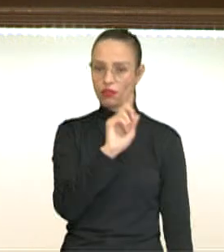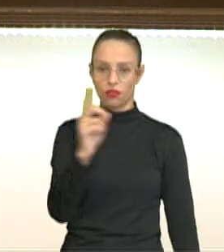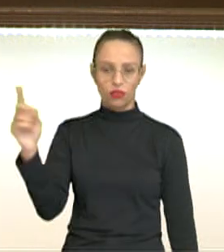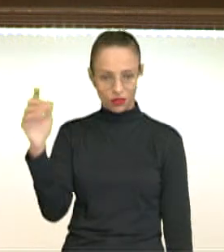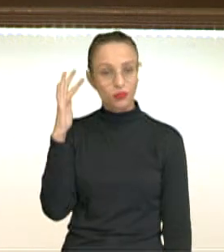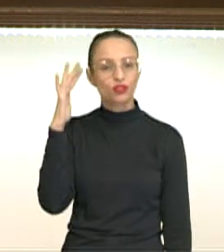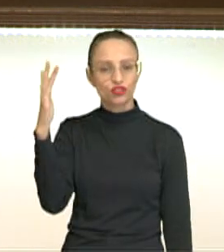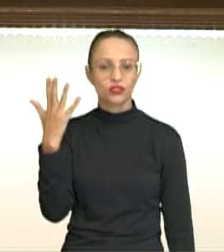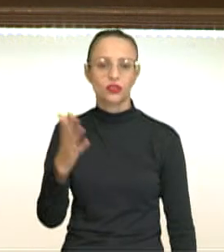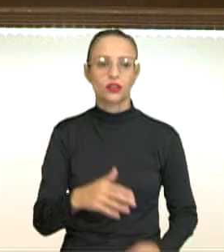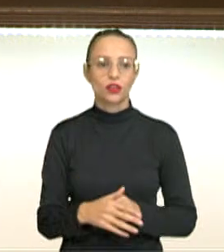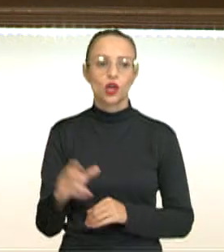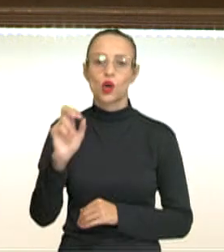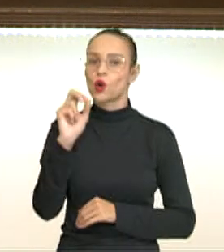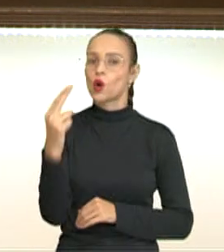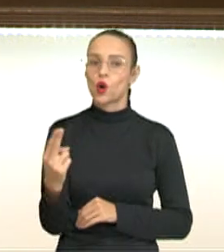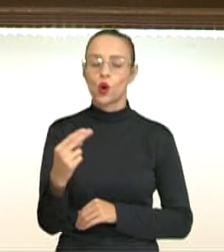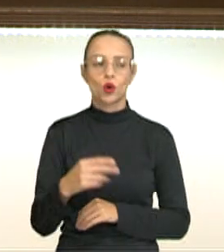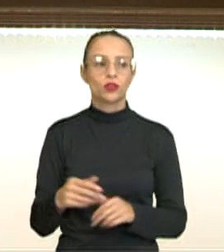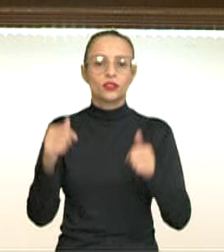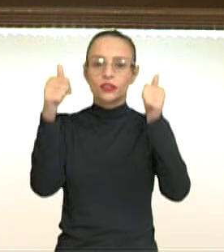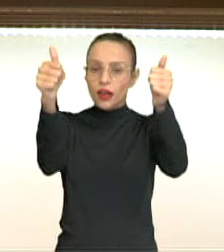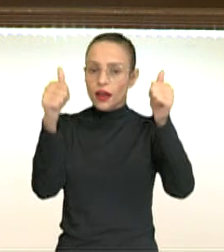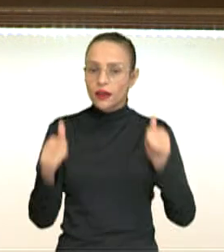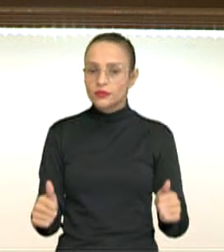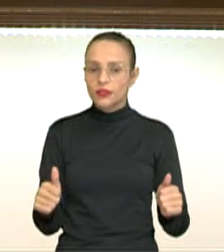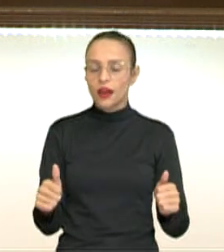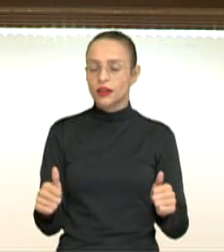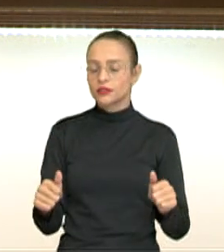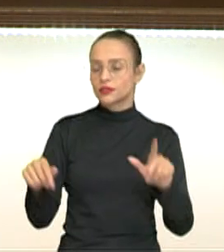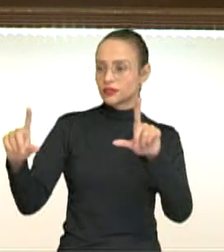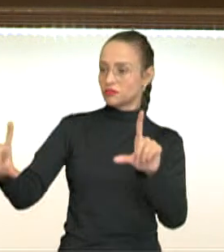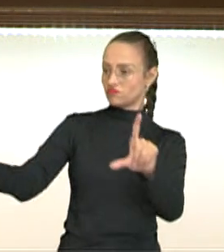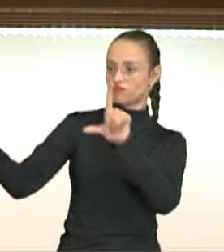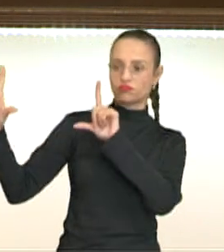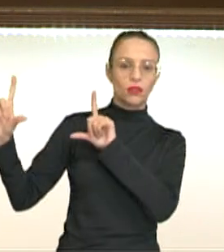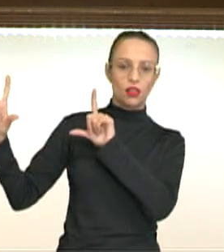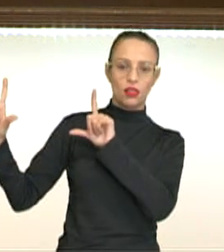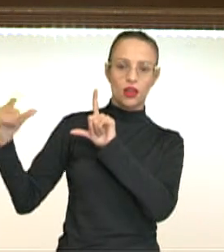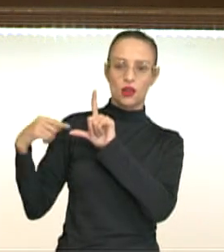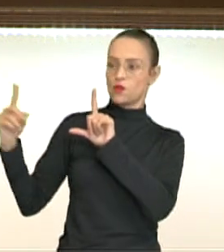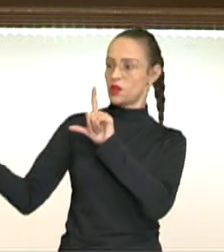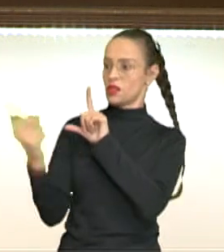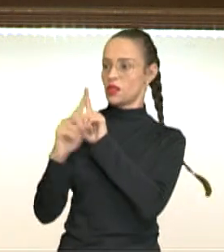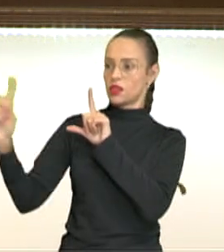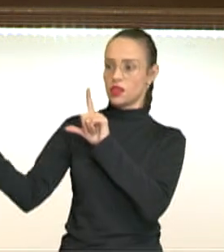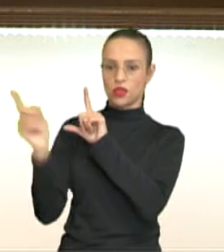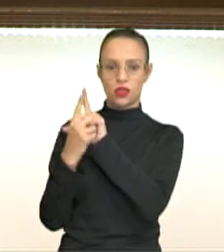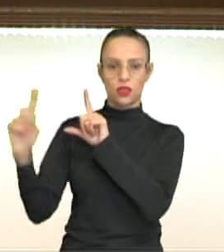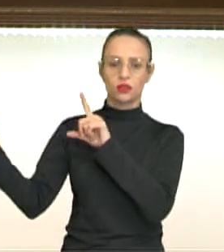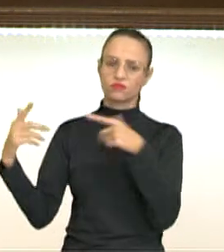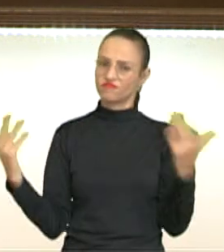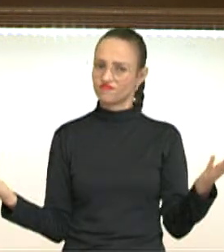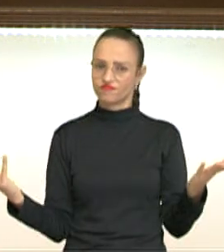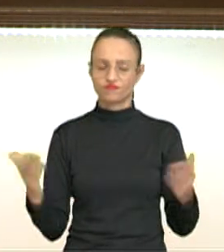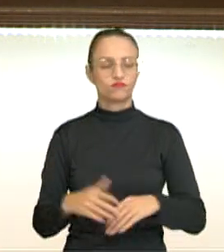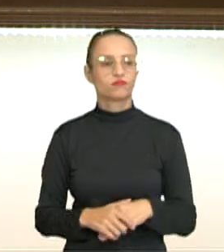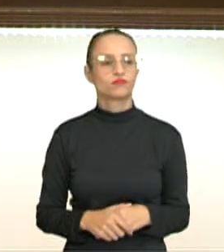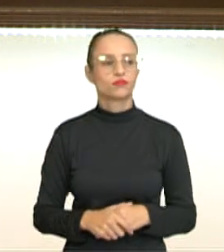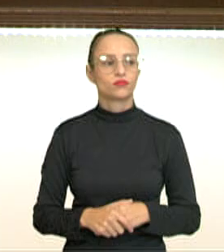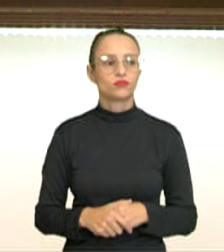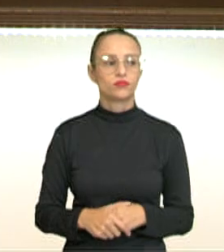TV? Ou eu tenho um cartaz lá, uma tela e eu fico passando na frente dela o tempo todo? Não tem jeito,